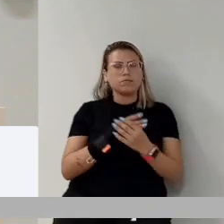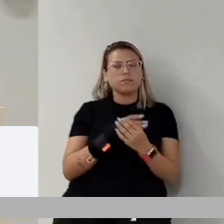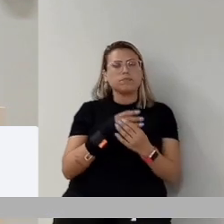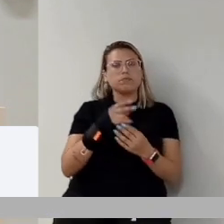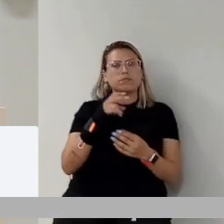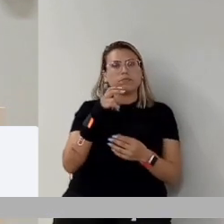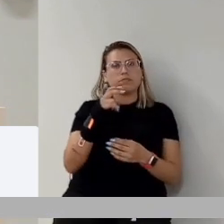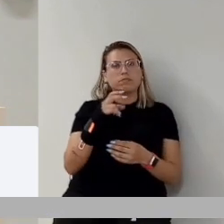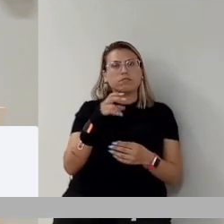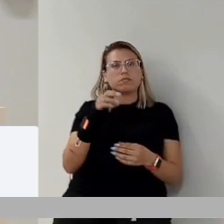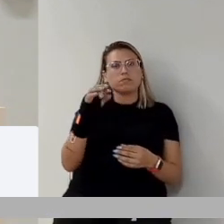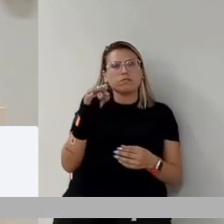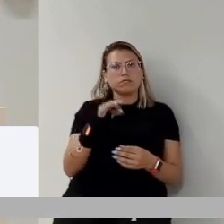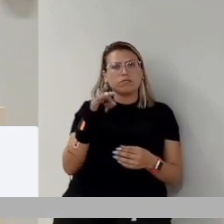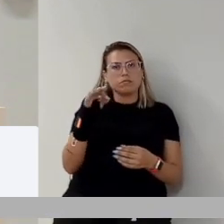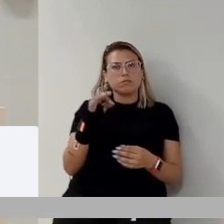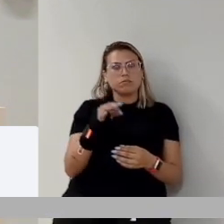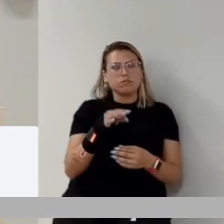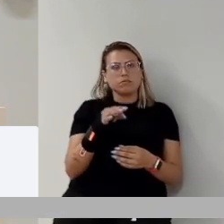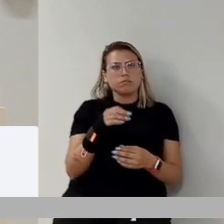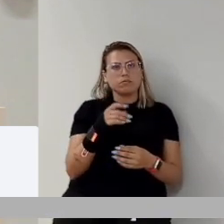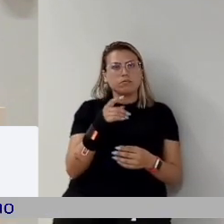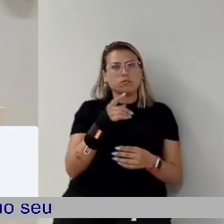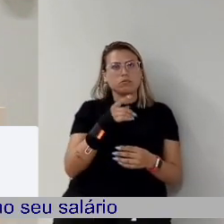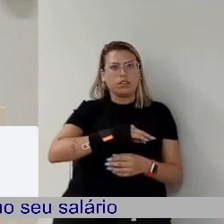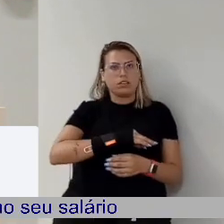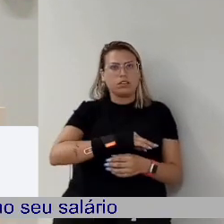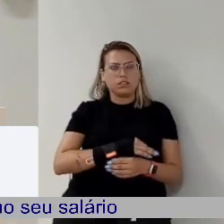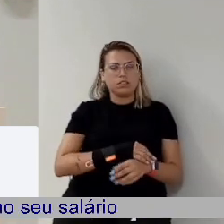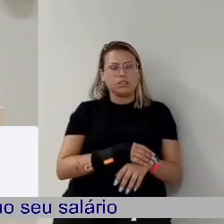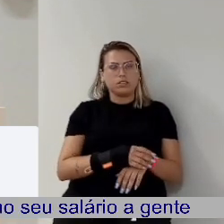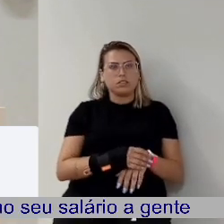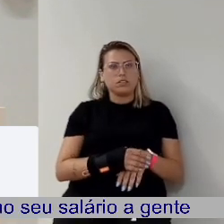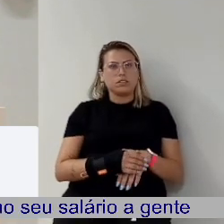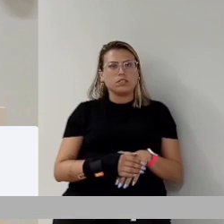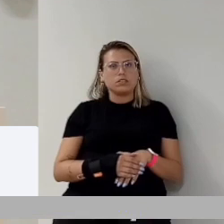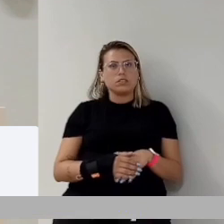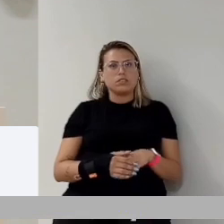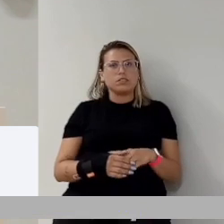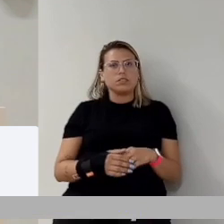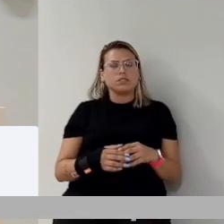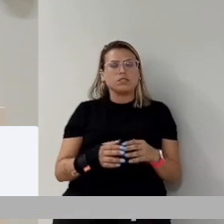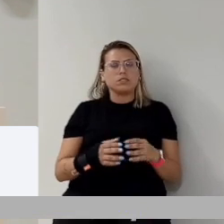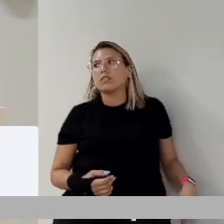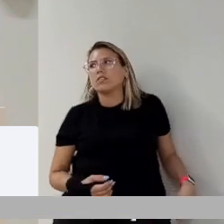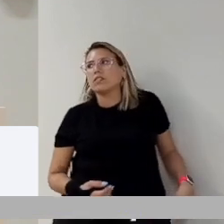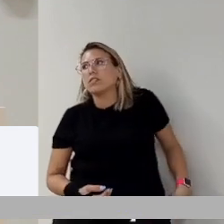5% n nos seus vencimentos nos seus salários a gente parabeniza a gestão